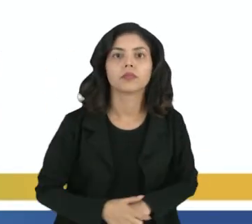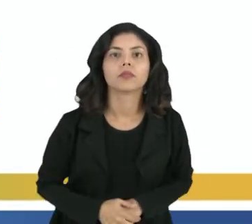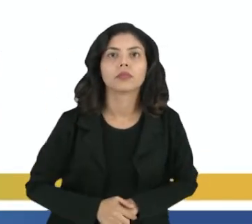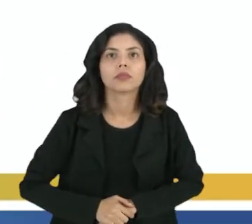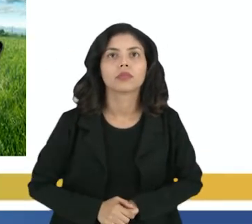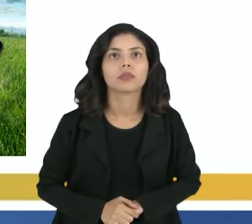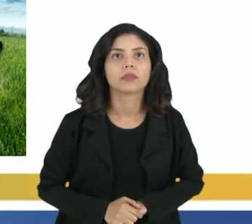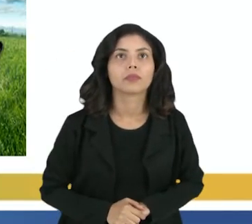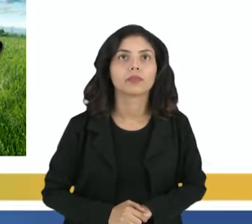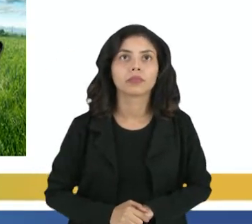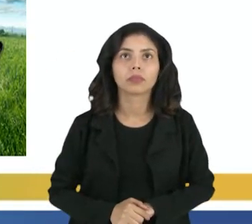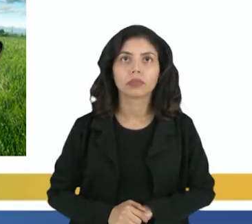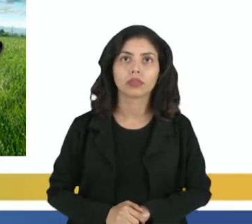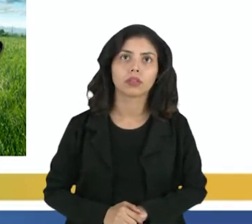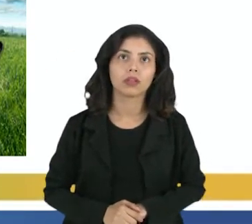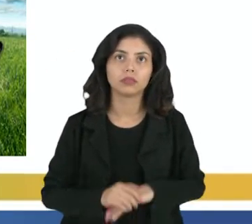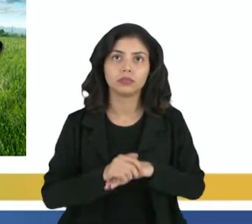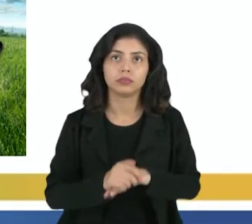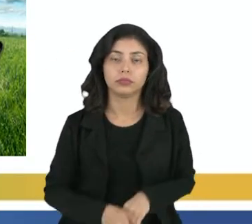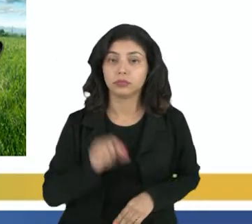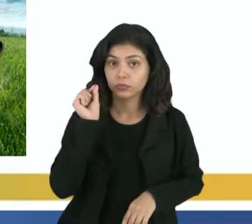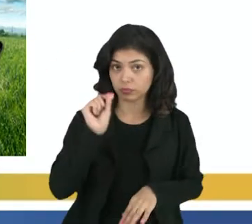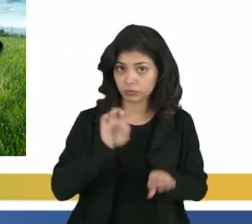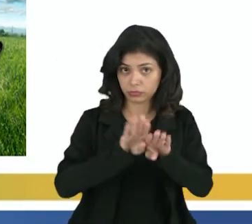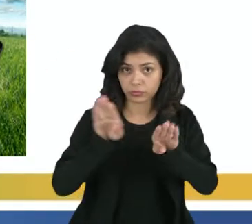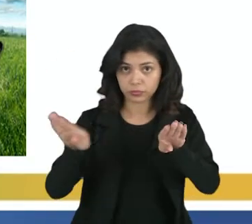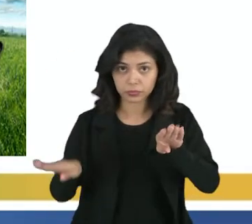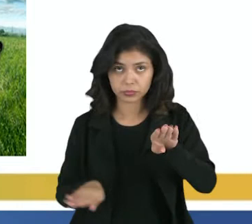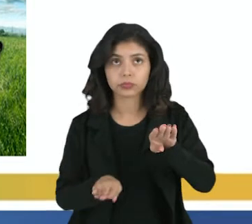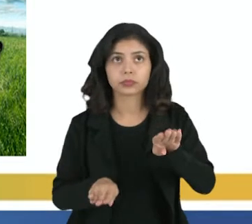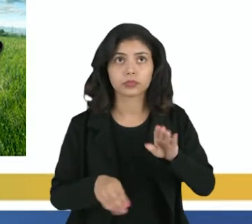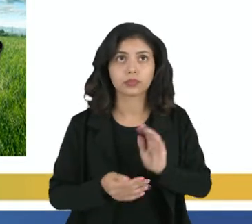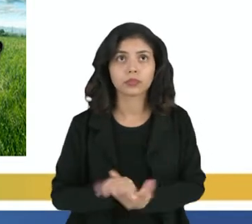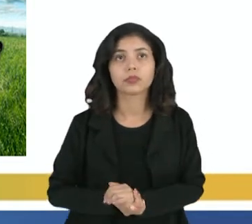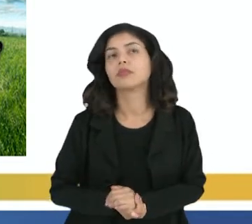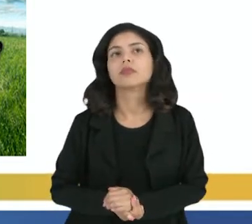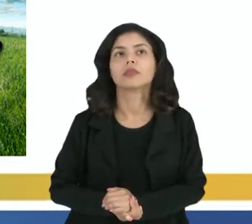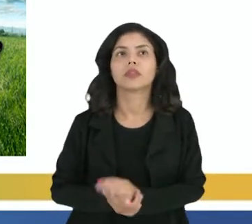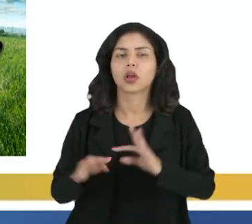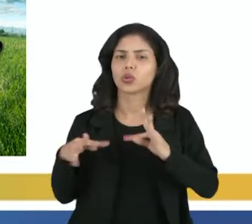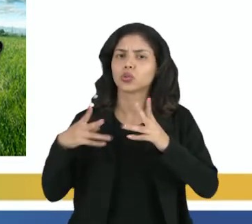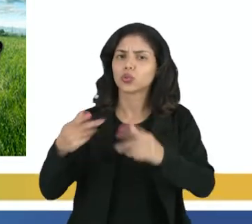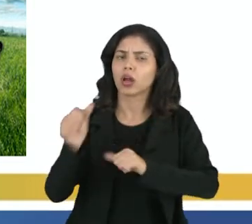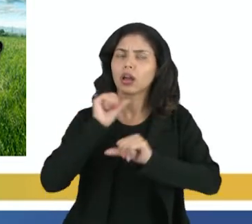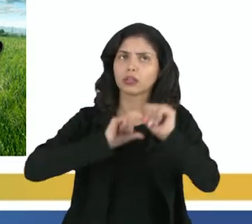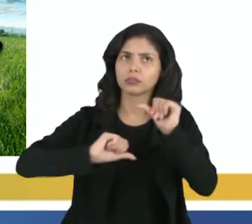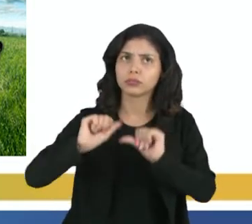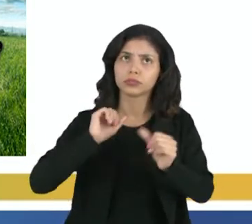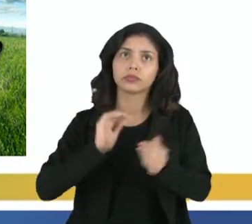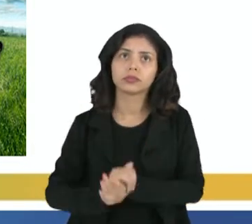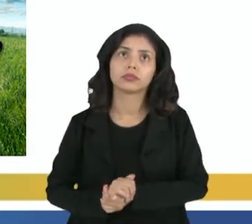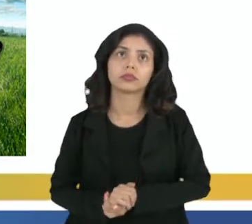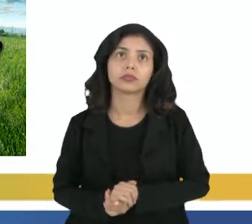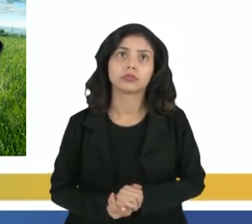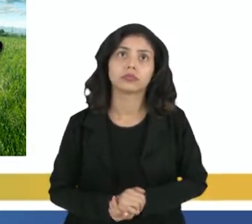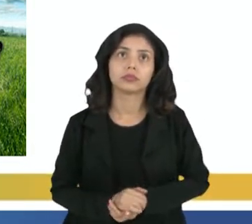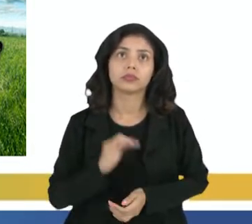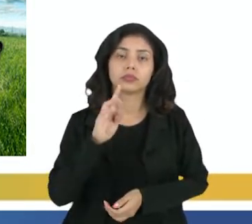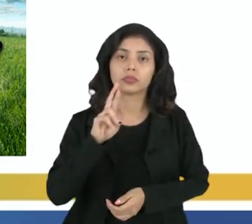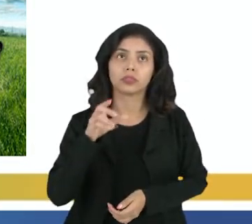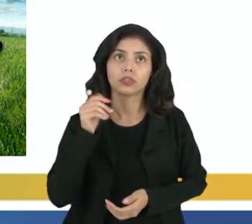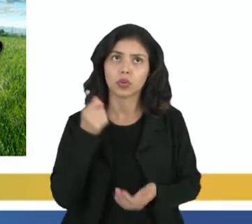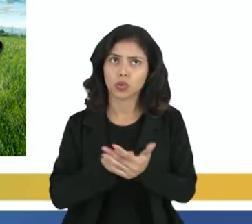atingidos, ok? Então, o que é o desequilíbrio ambiental? É toda alteração, seja